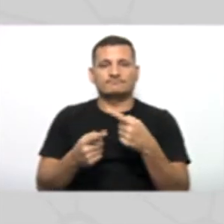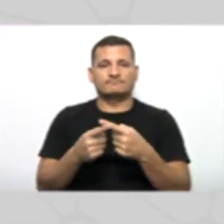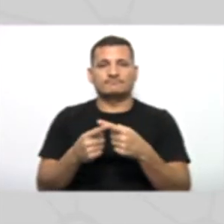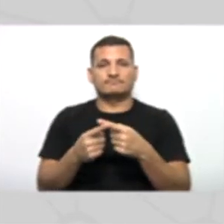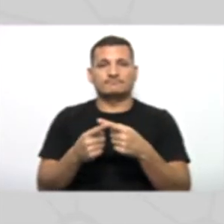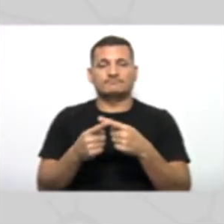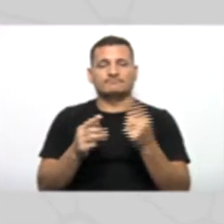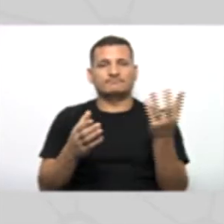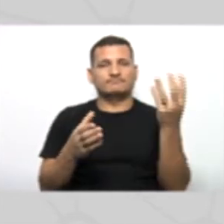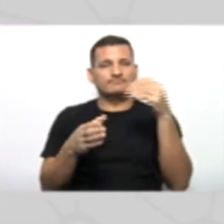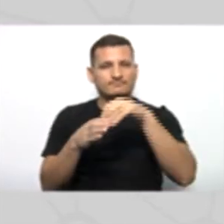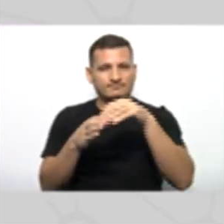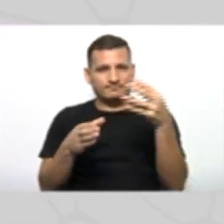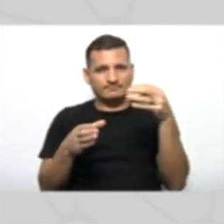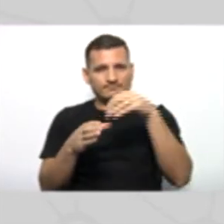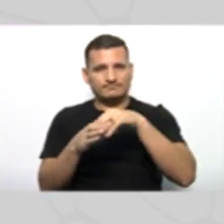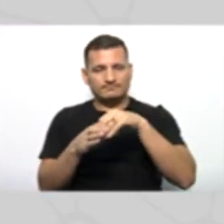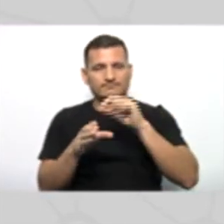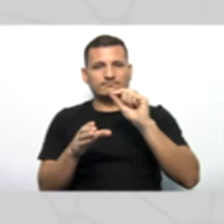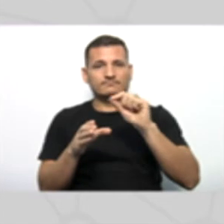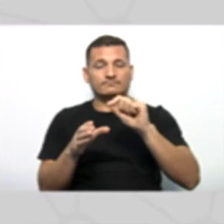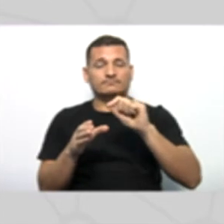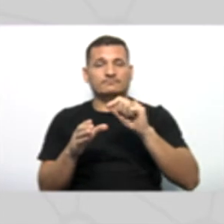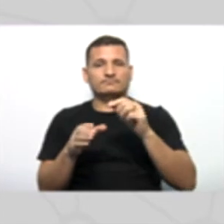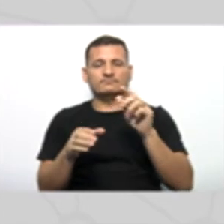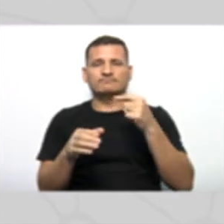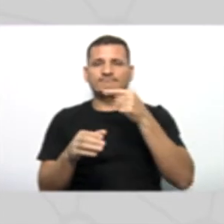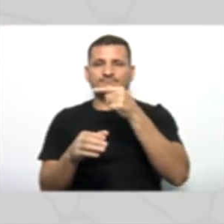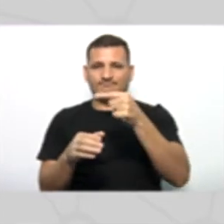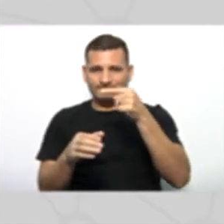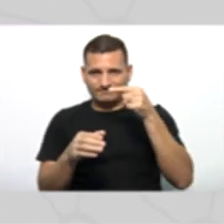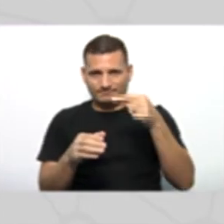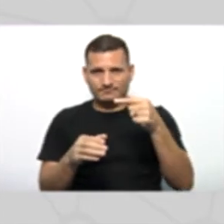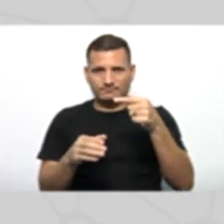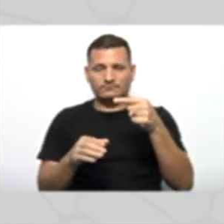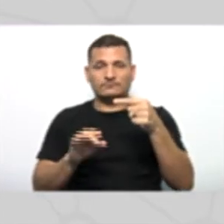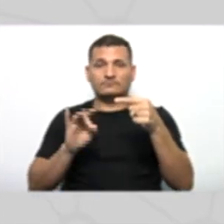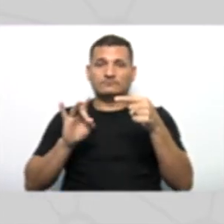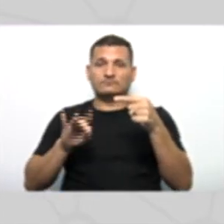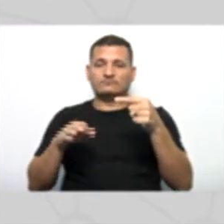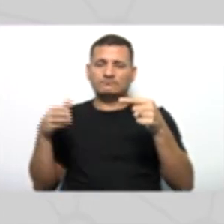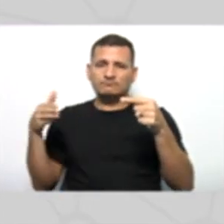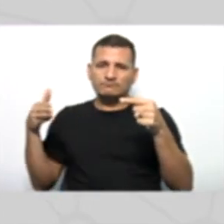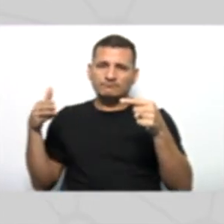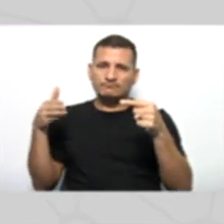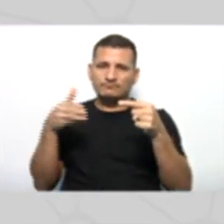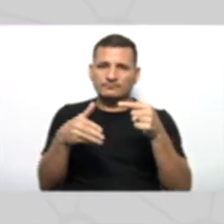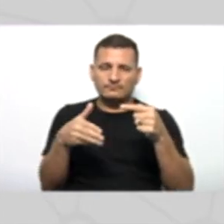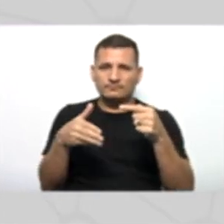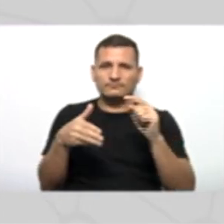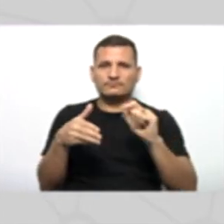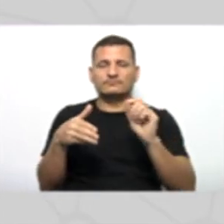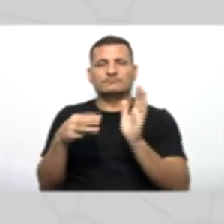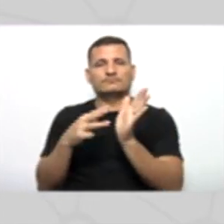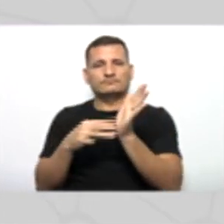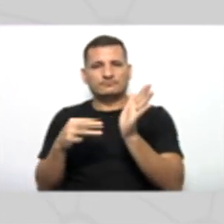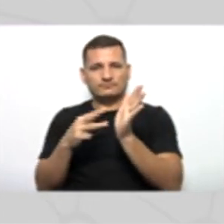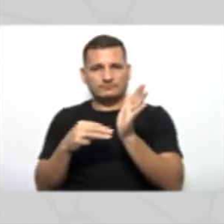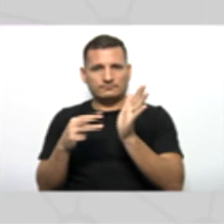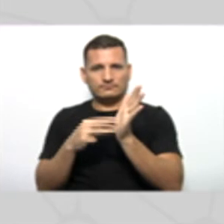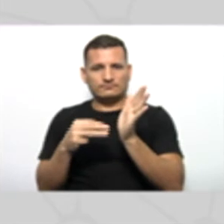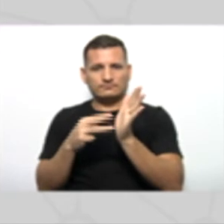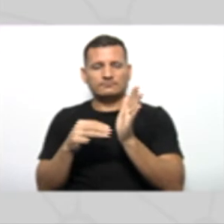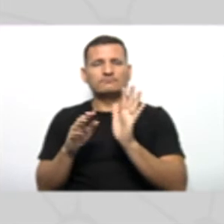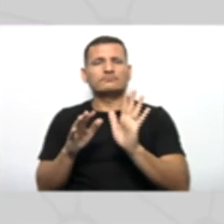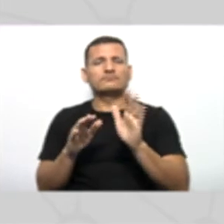de encapsulamento diz que um atributo privado só pode ser acessado através do método da classe. E